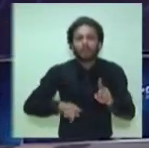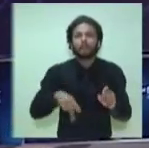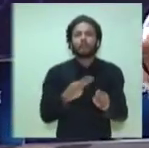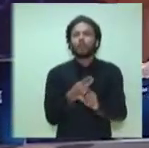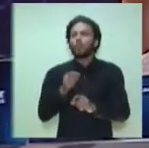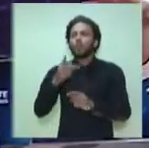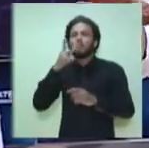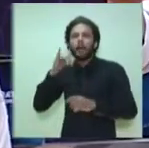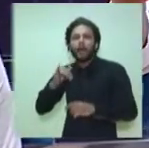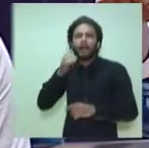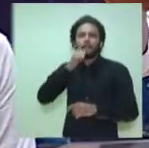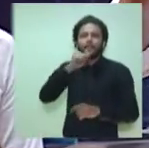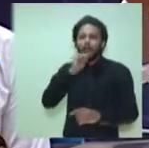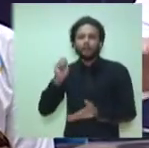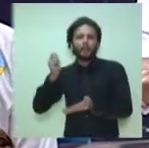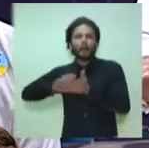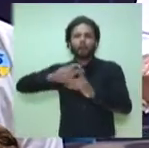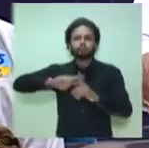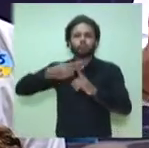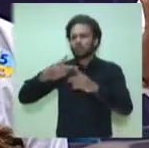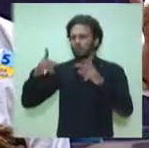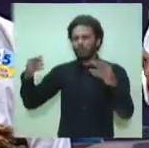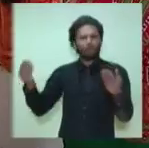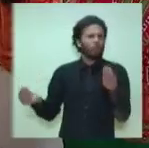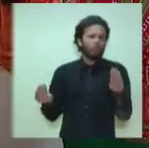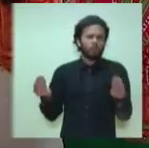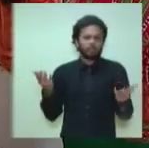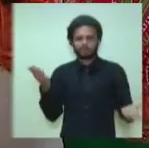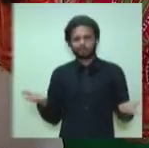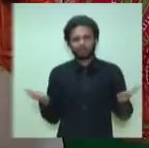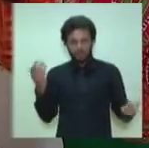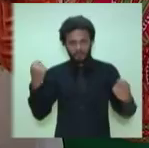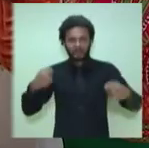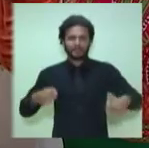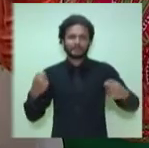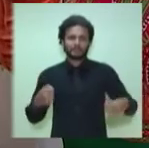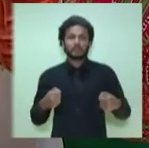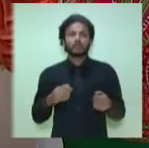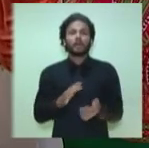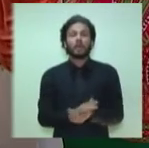muito mais. Nós temos que encontrar uma conta equilibrada. Eu penso que essa conta equilibrada